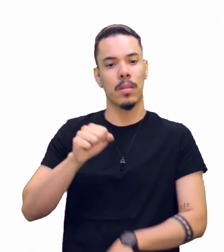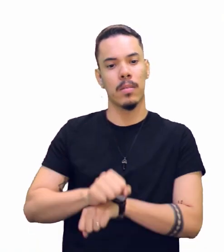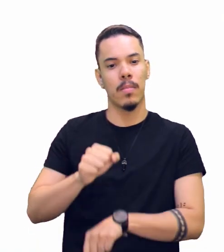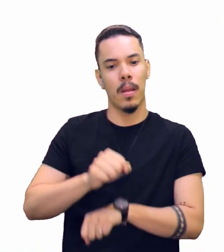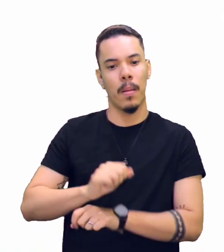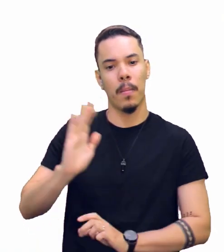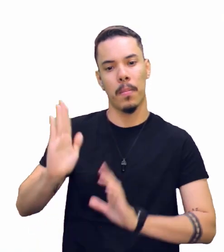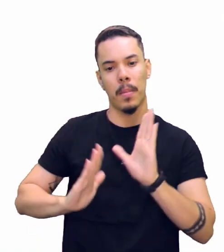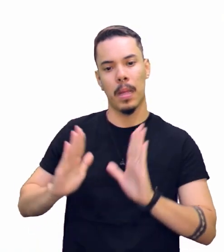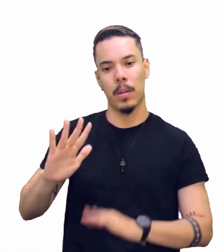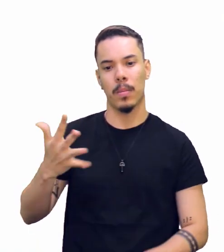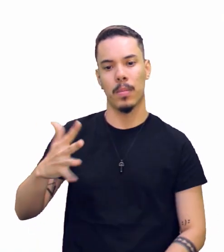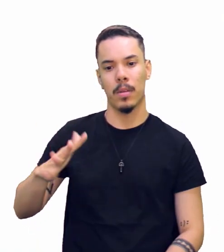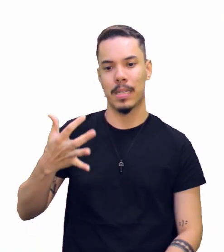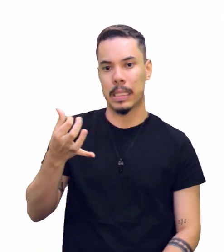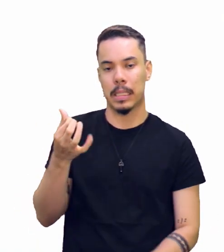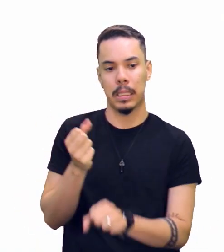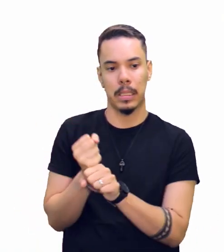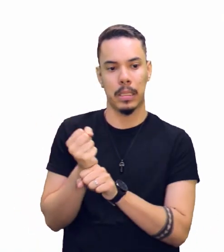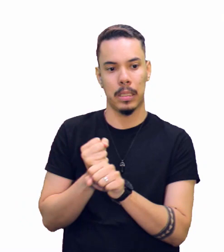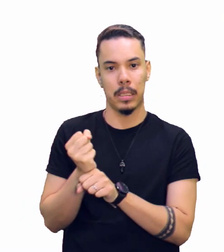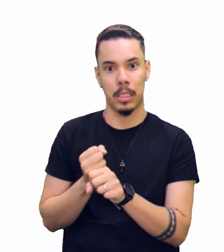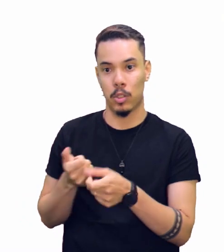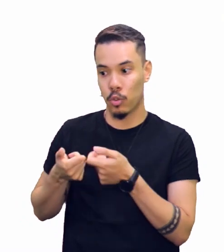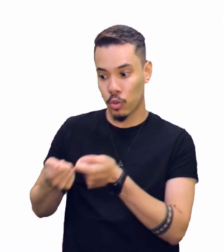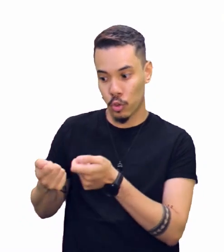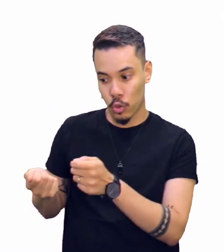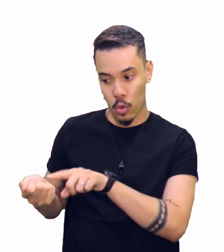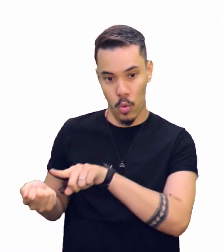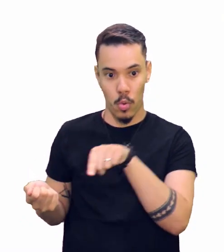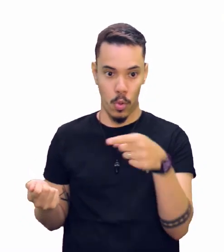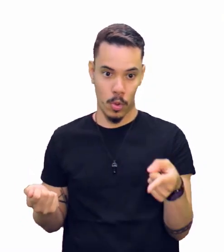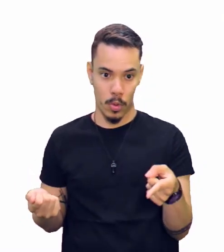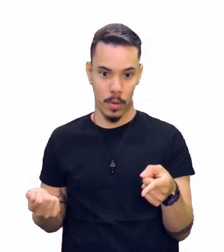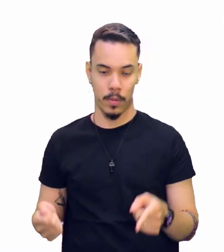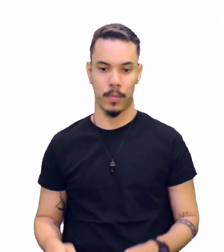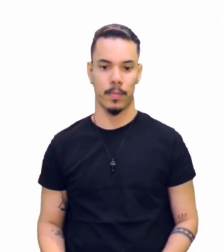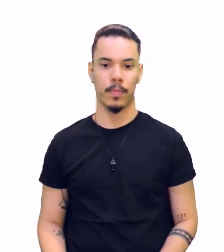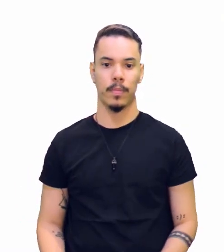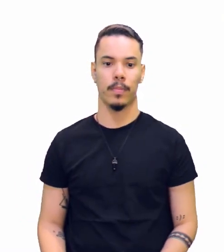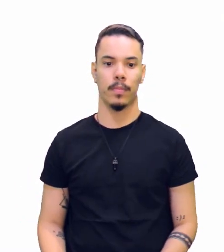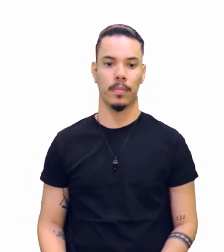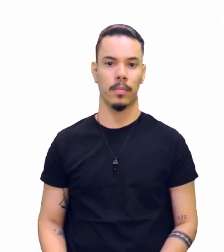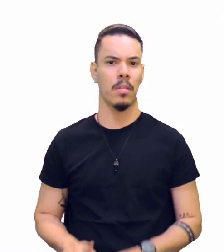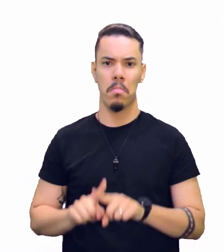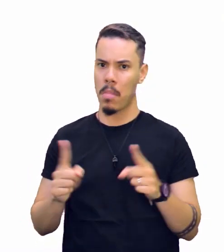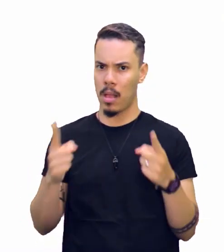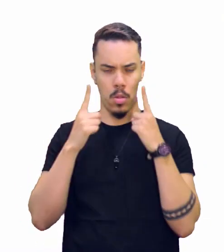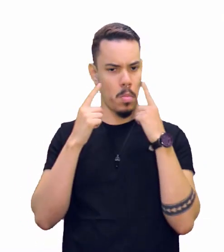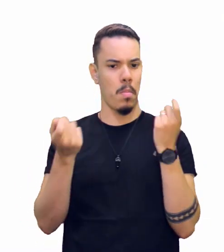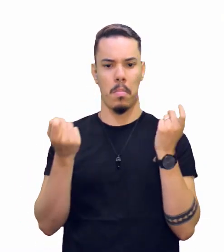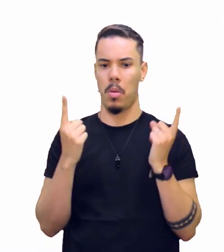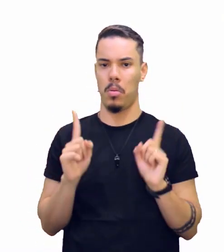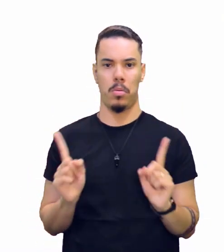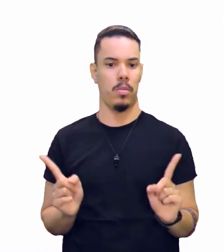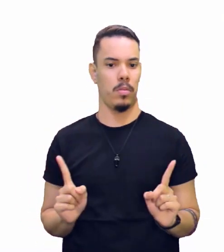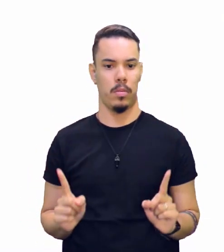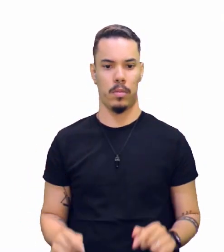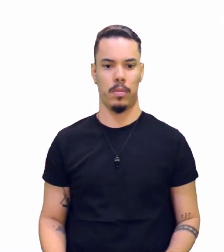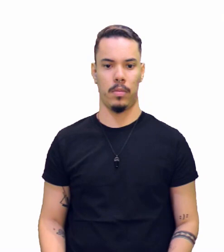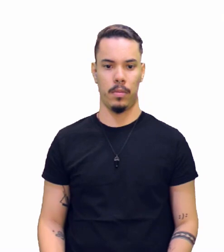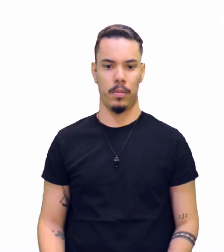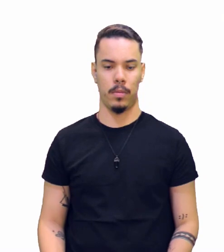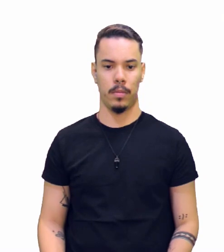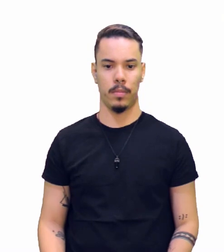período aí de mais ou menos 6 anos entre um jogo e outro but I don't care mas eu não me importo ou então você poderia